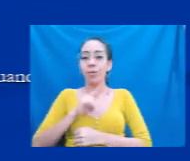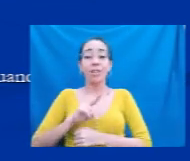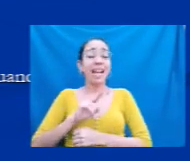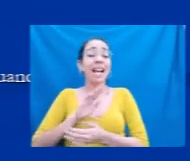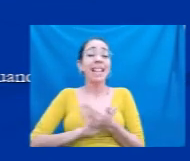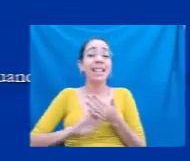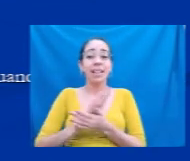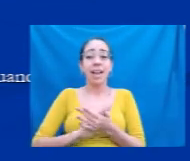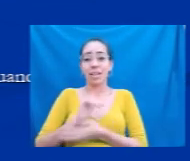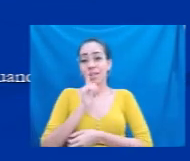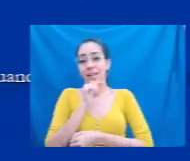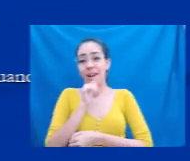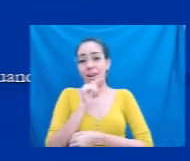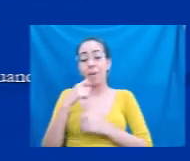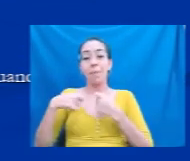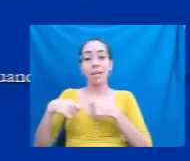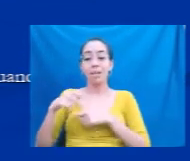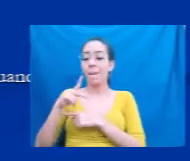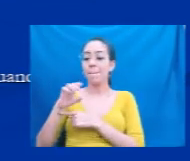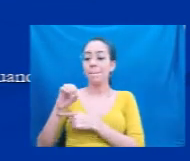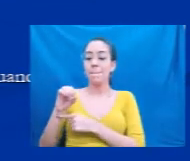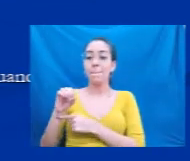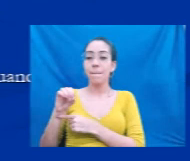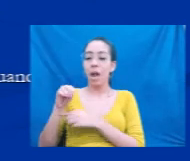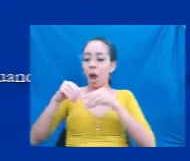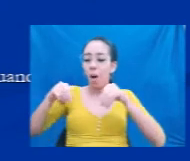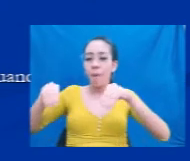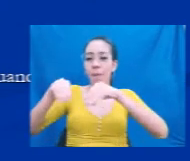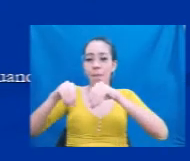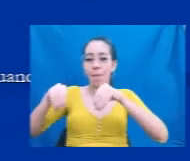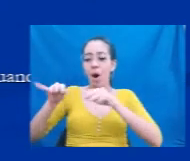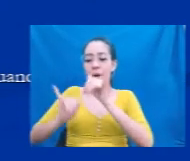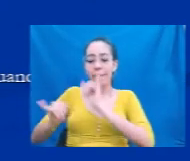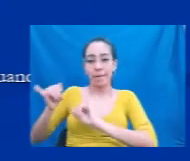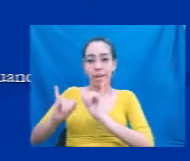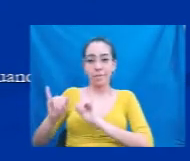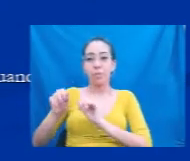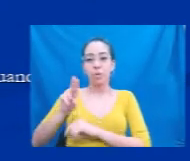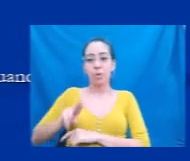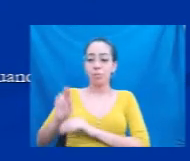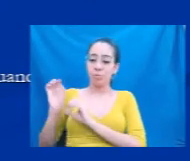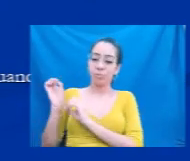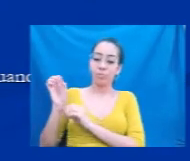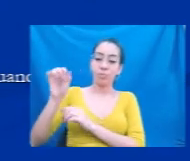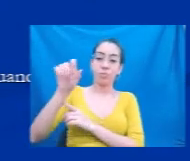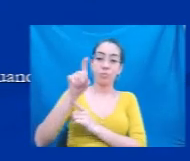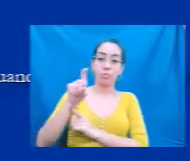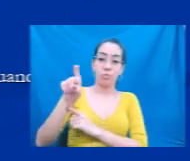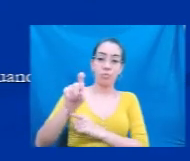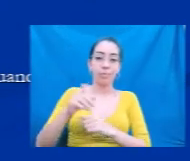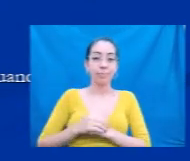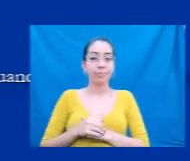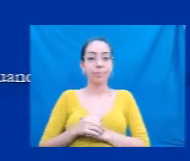extintor de CO2 ou de pó químico, né? O de pó químico deve ser utilizado quando houver fogo em sódio, potássio e